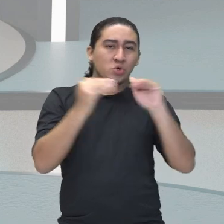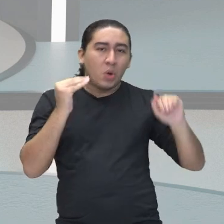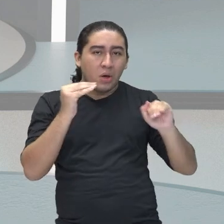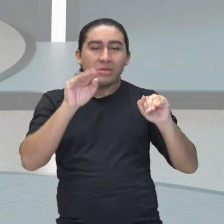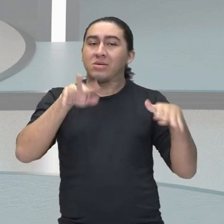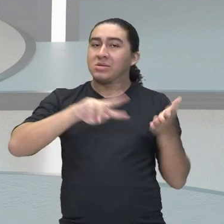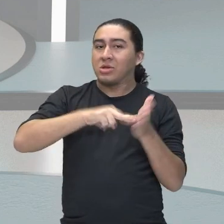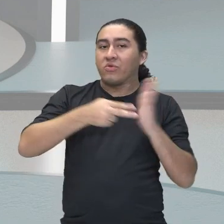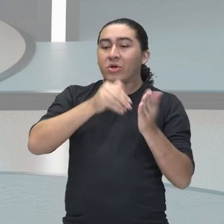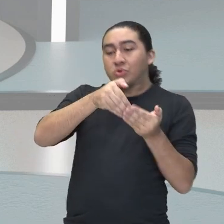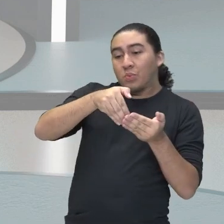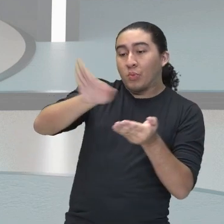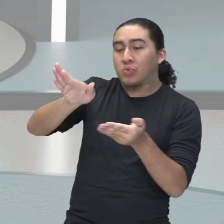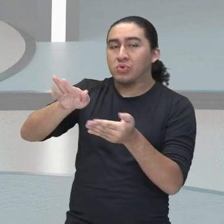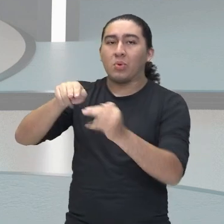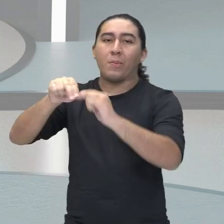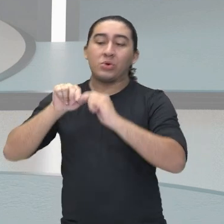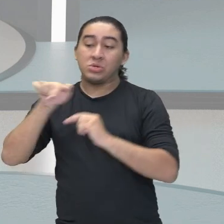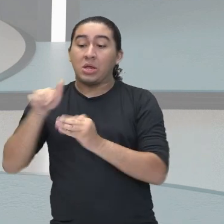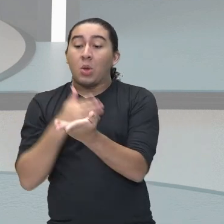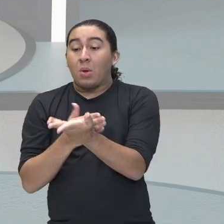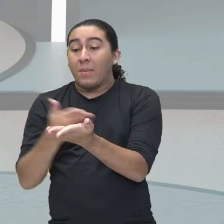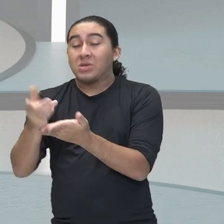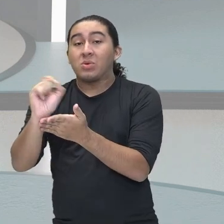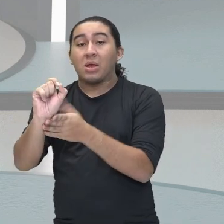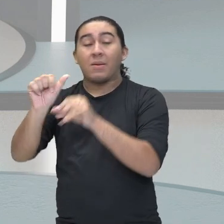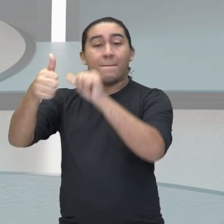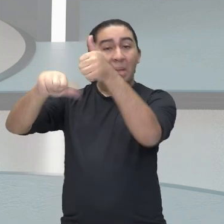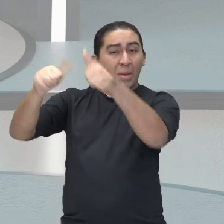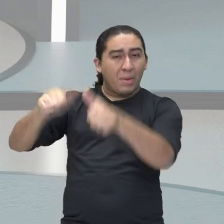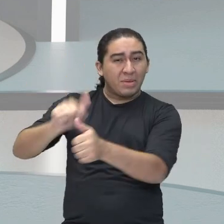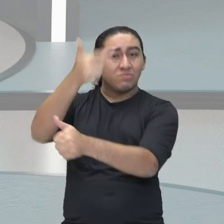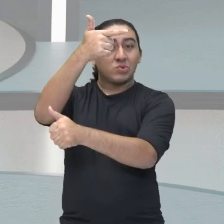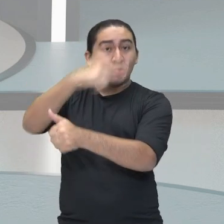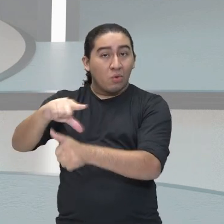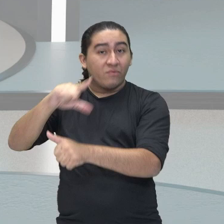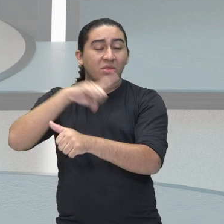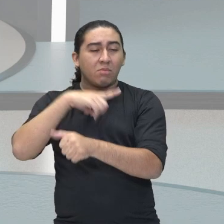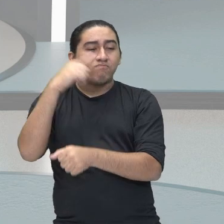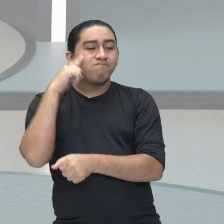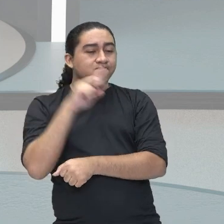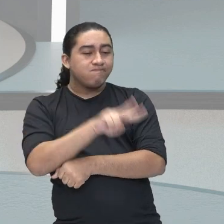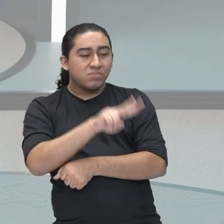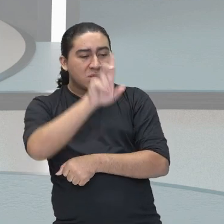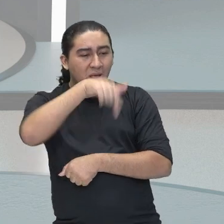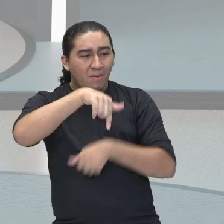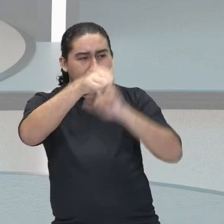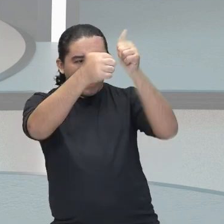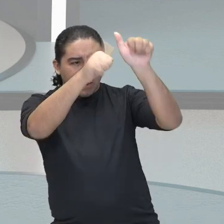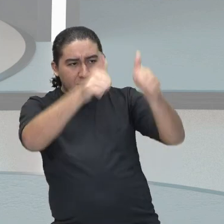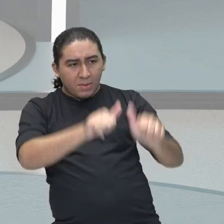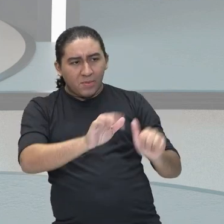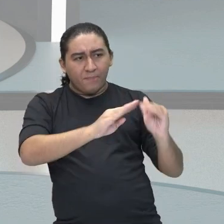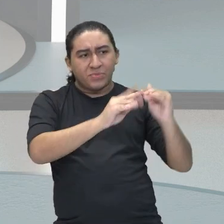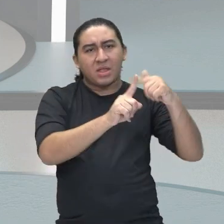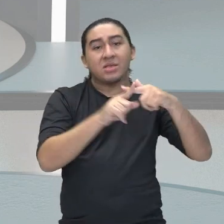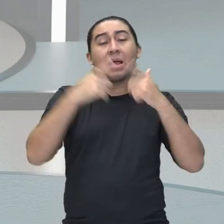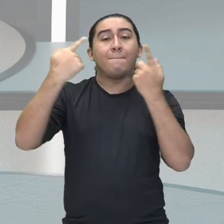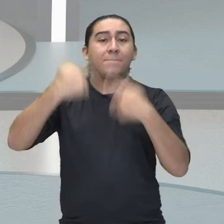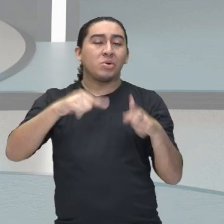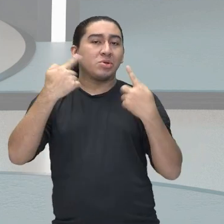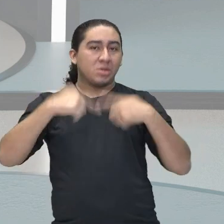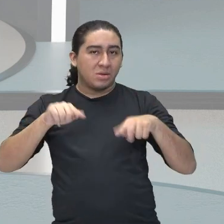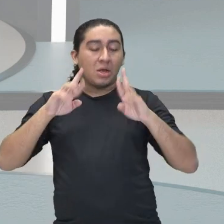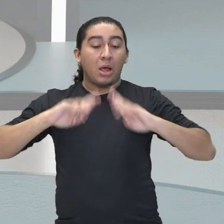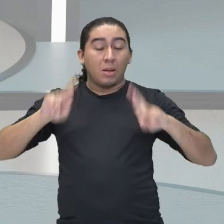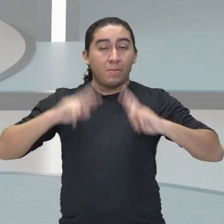excomungado. E aí é que começa a reforma protestante, começa a haver as igrejas protestantes,